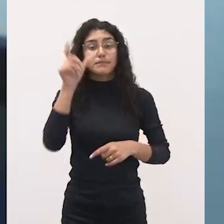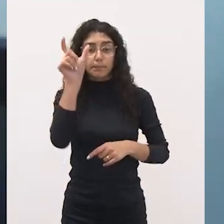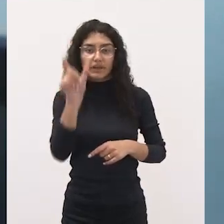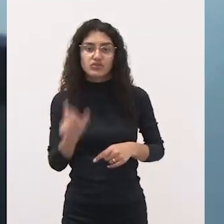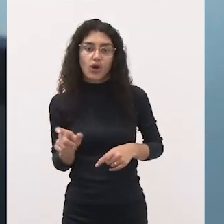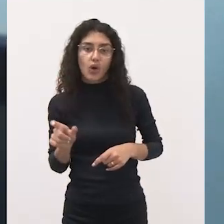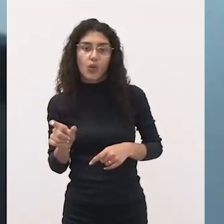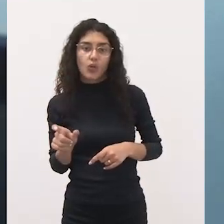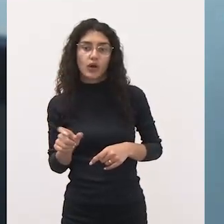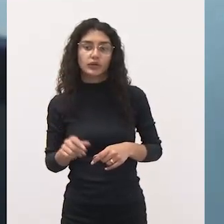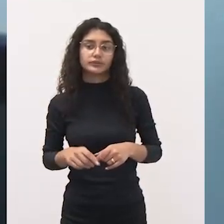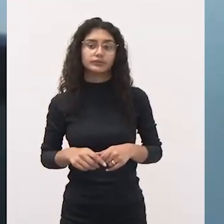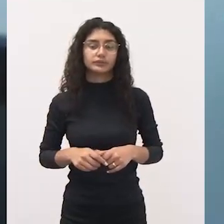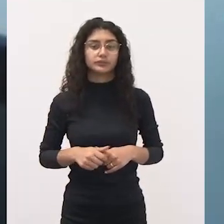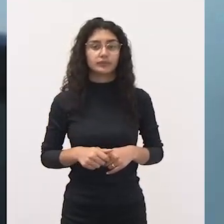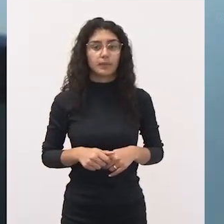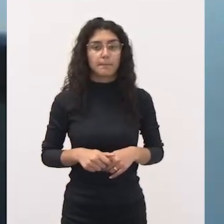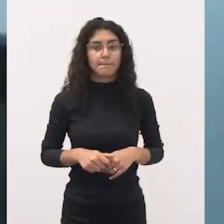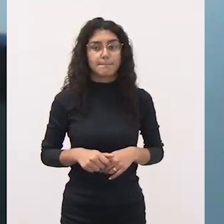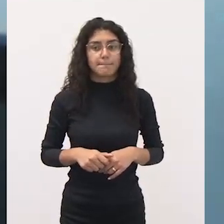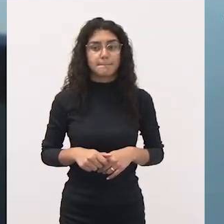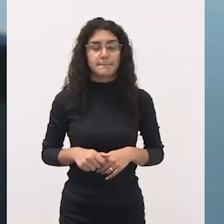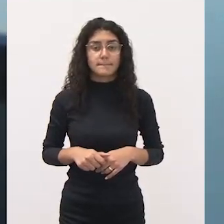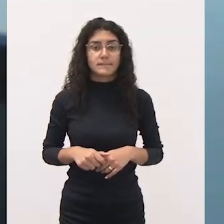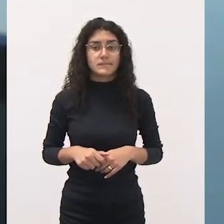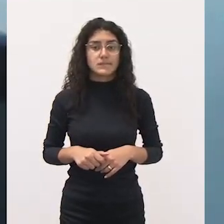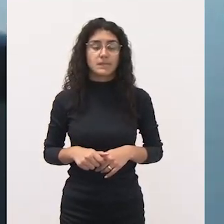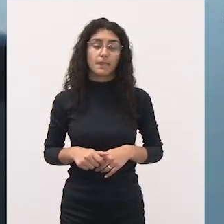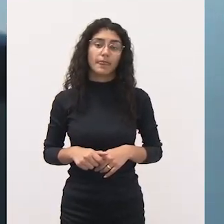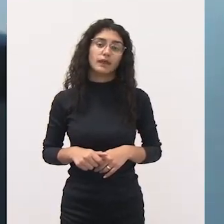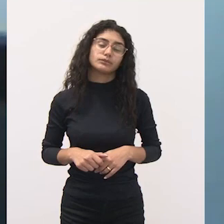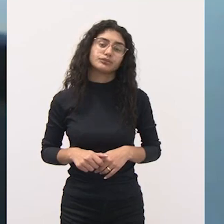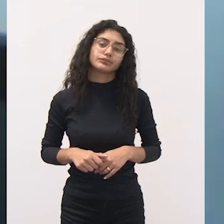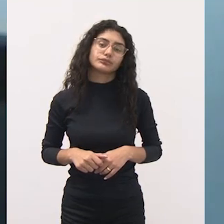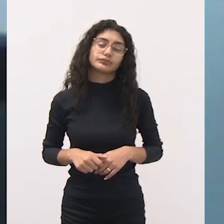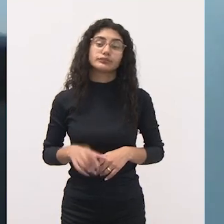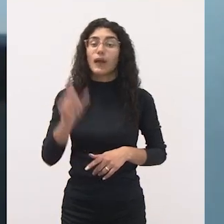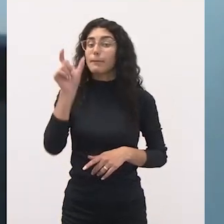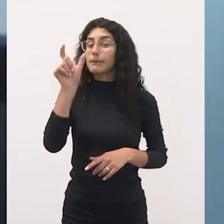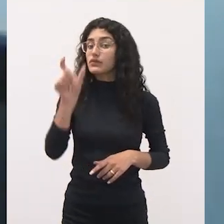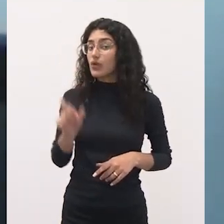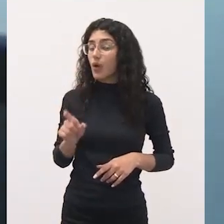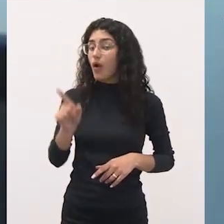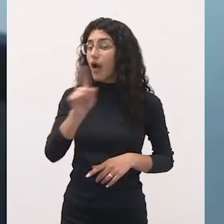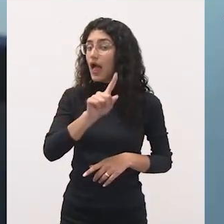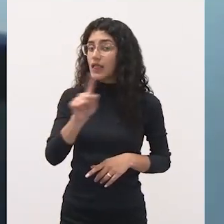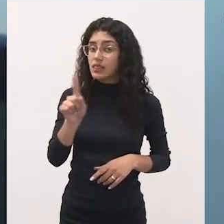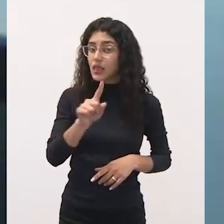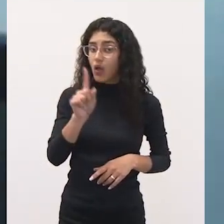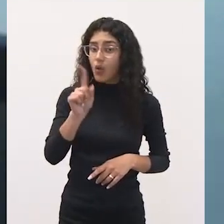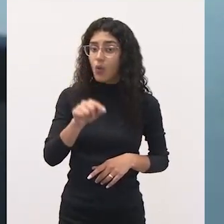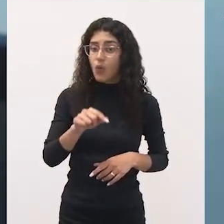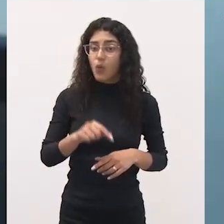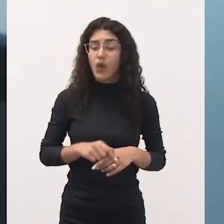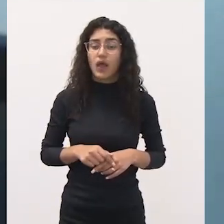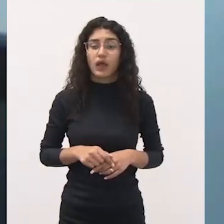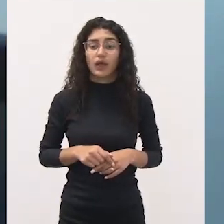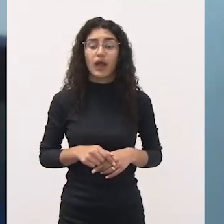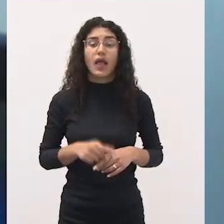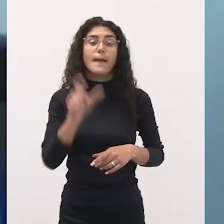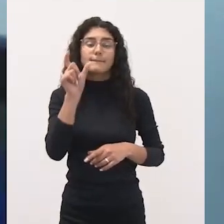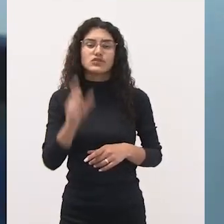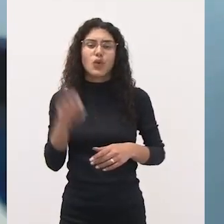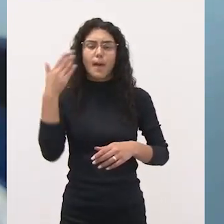medicalização, da patologização. Não é patologia. A pessoa não é muito